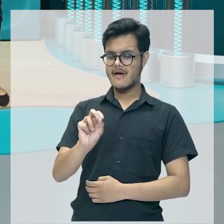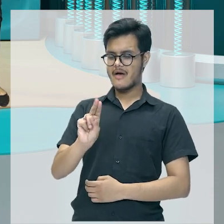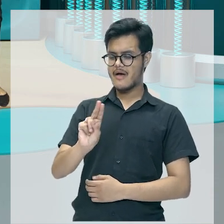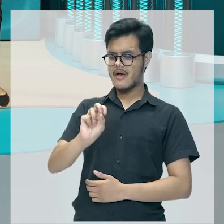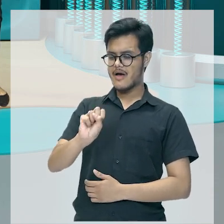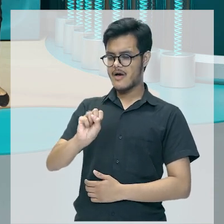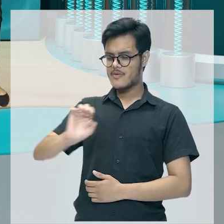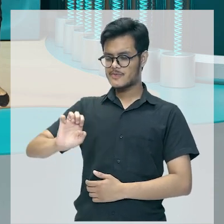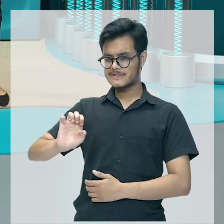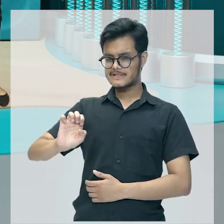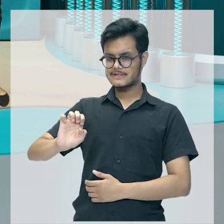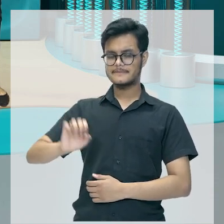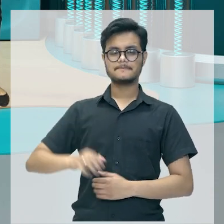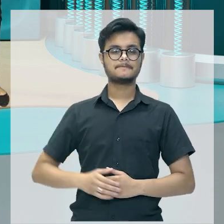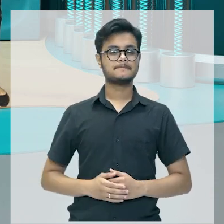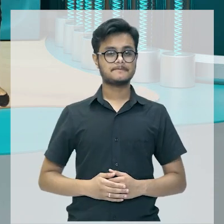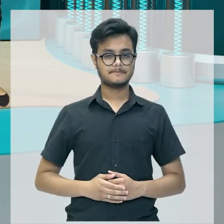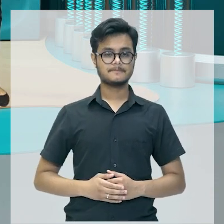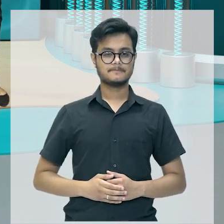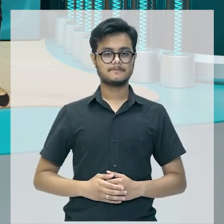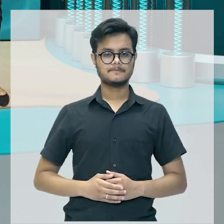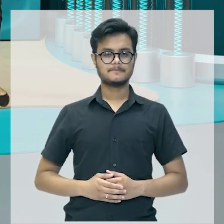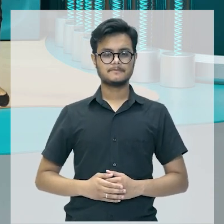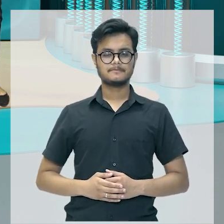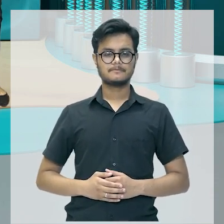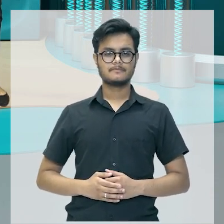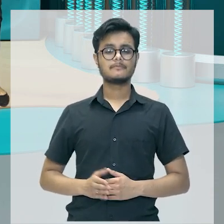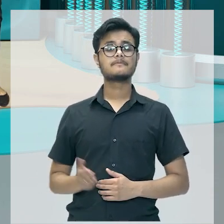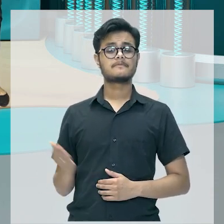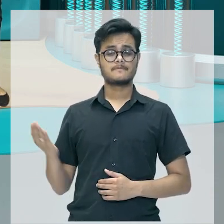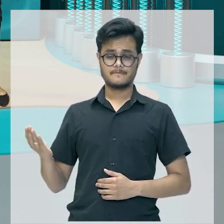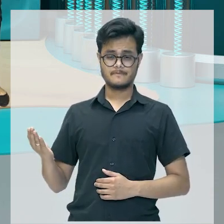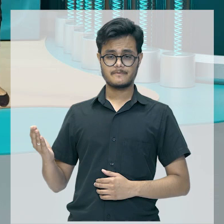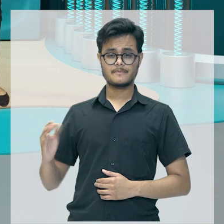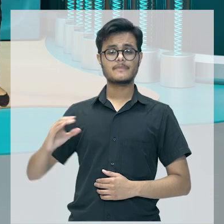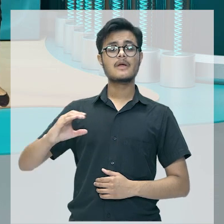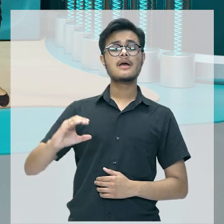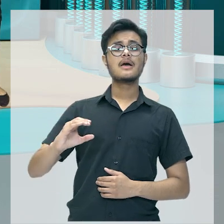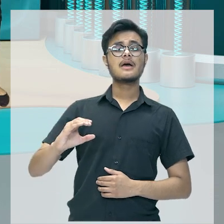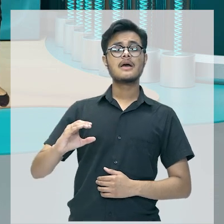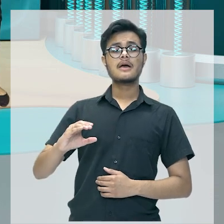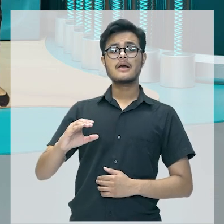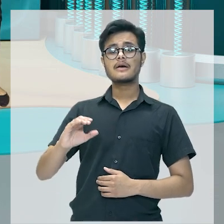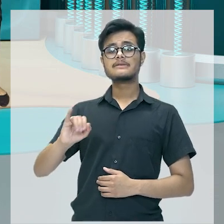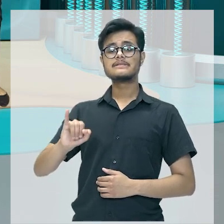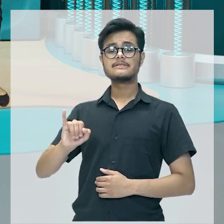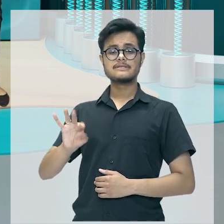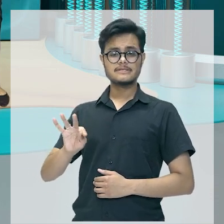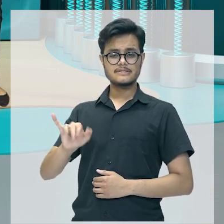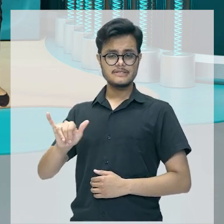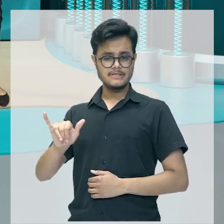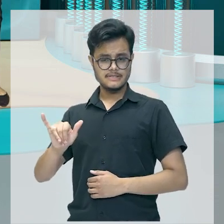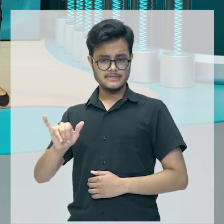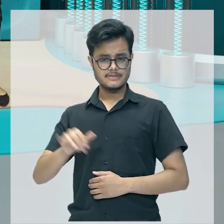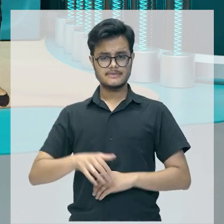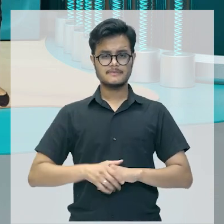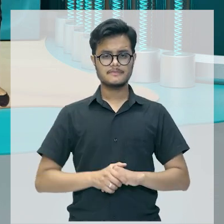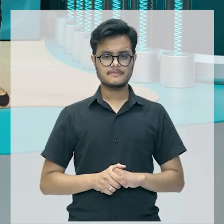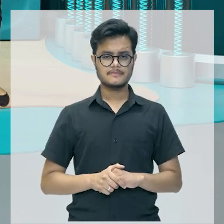House. E temos também mais uma outra imagem aqui, que é de uma city ou